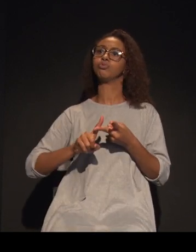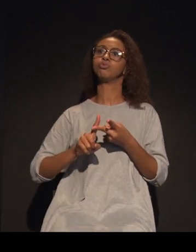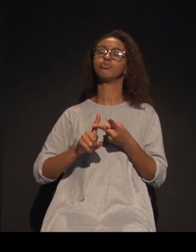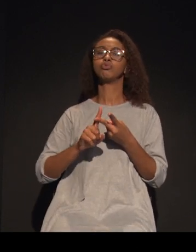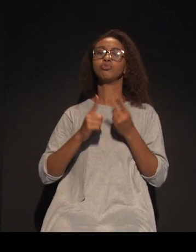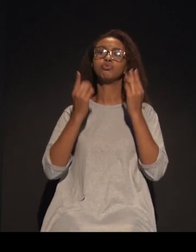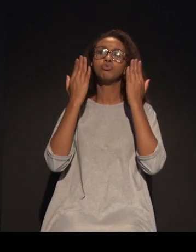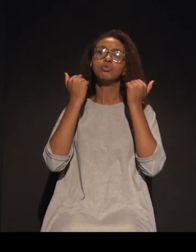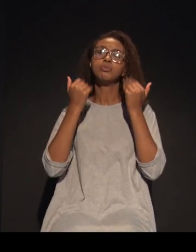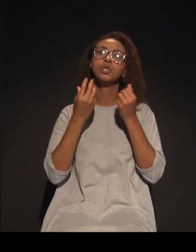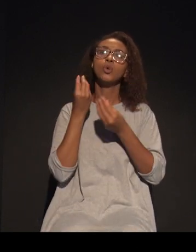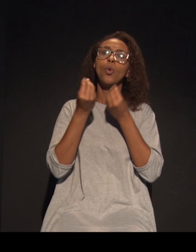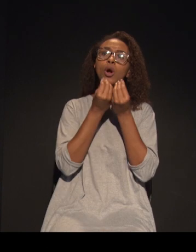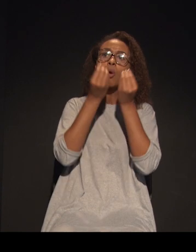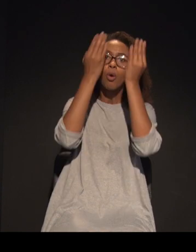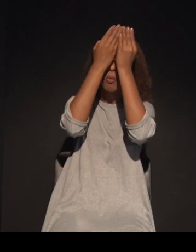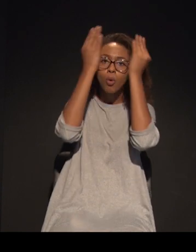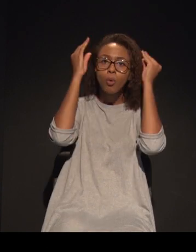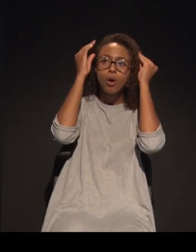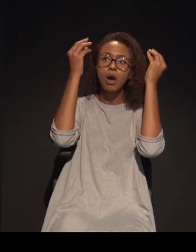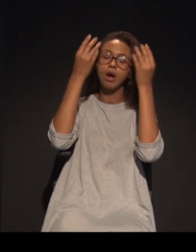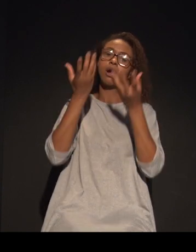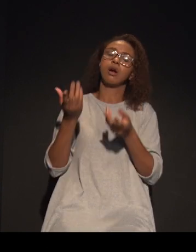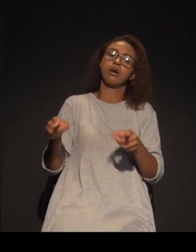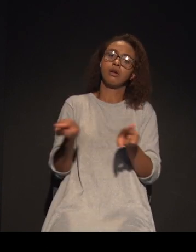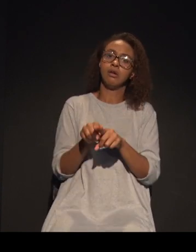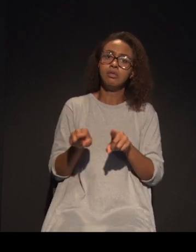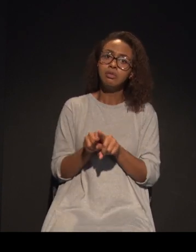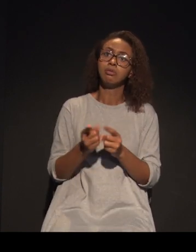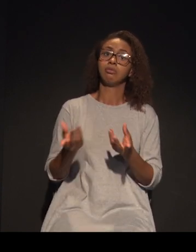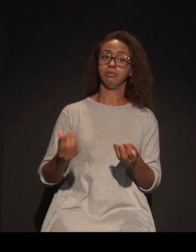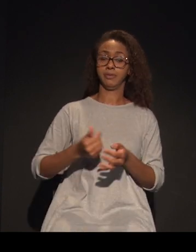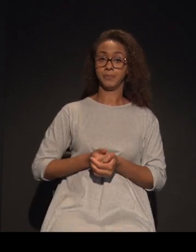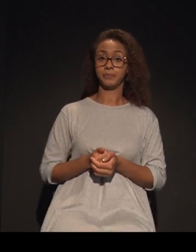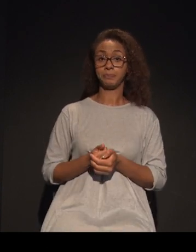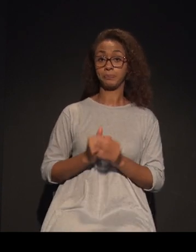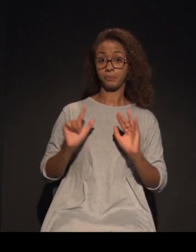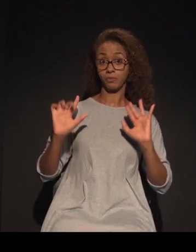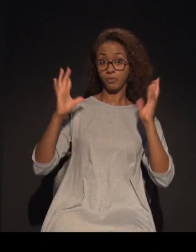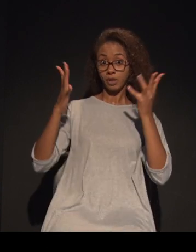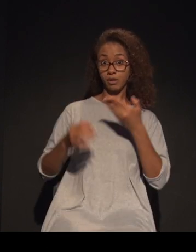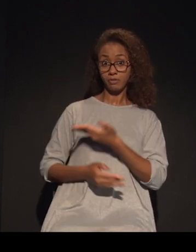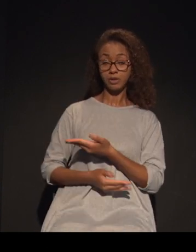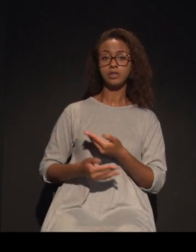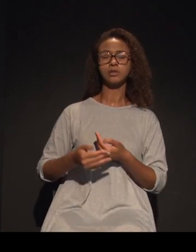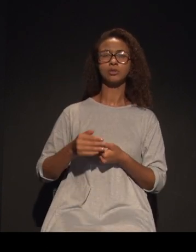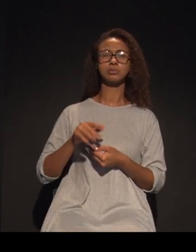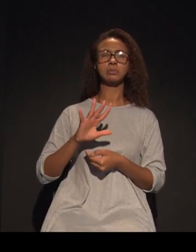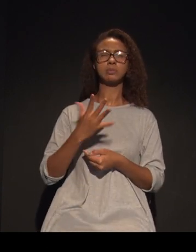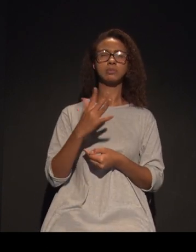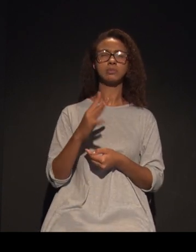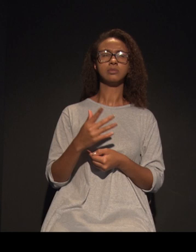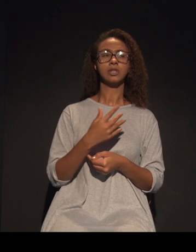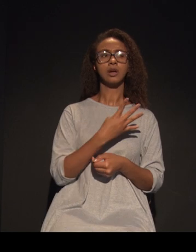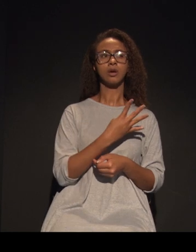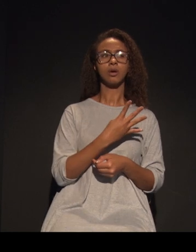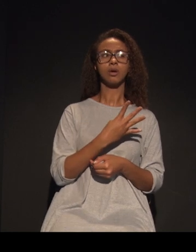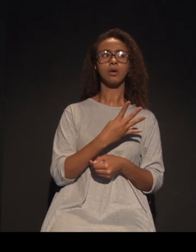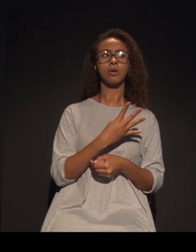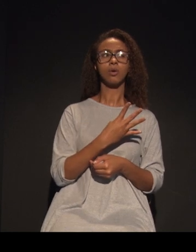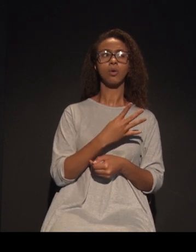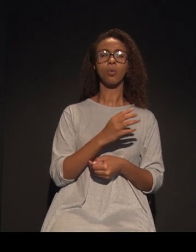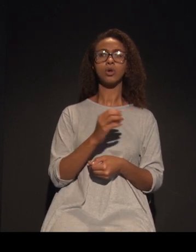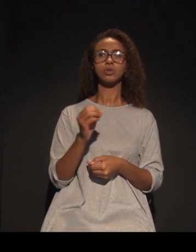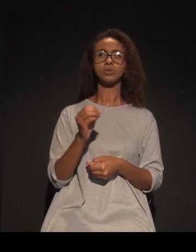colocar também e esse evento entre 400 e 500 ac neste